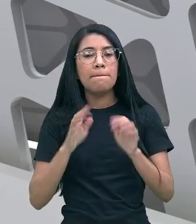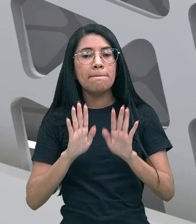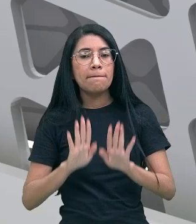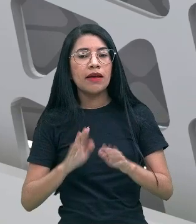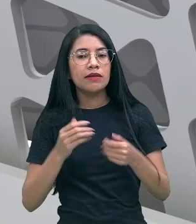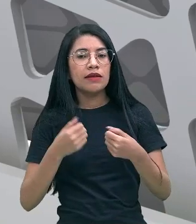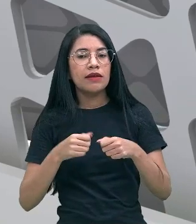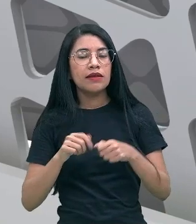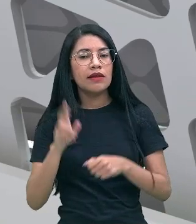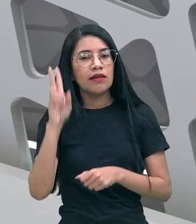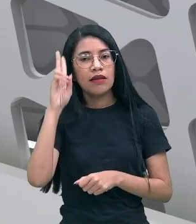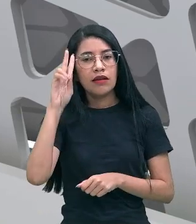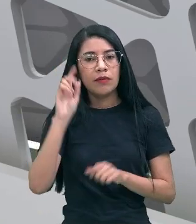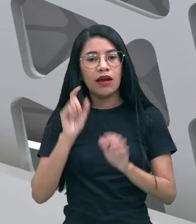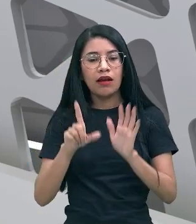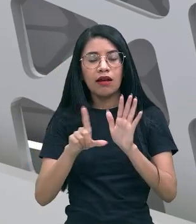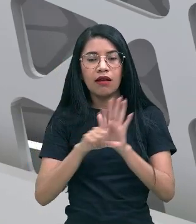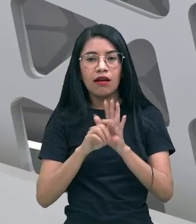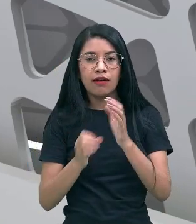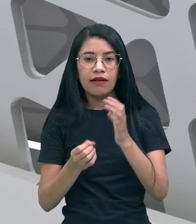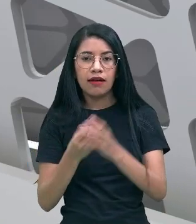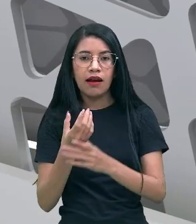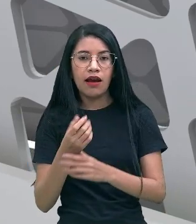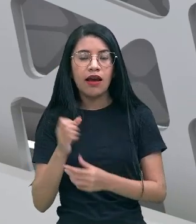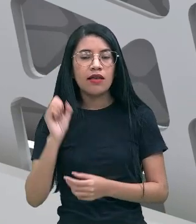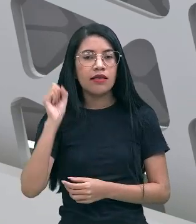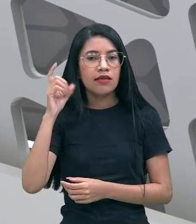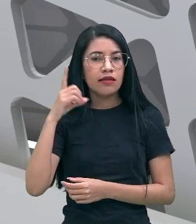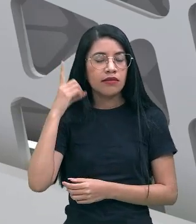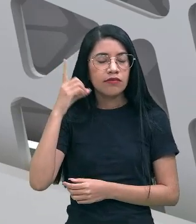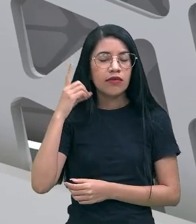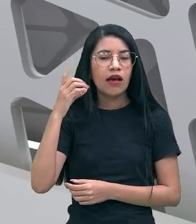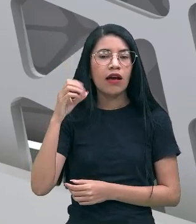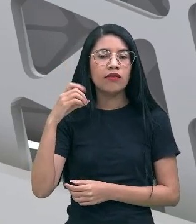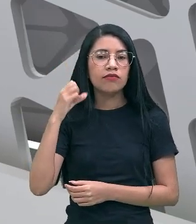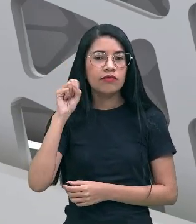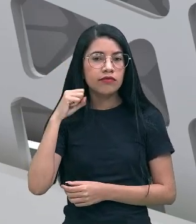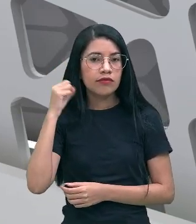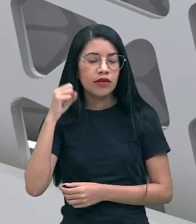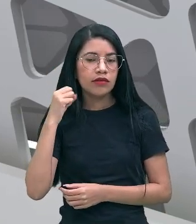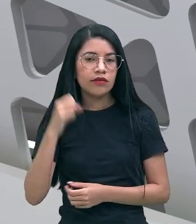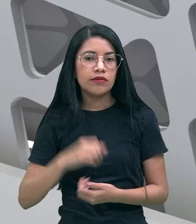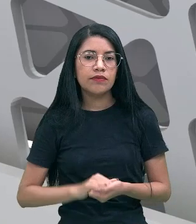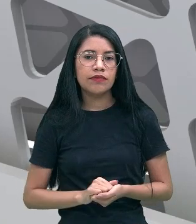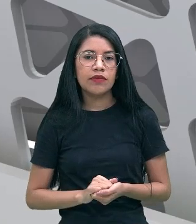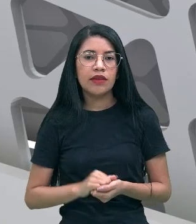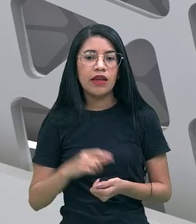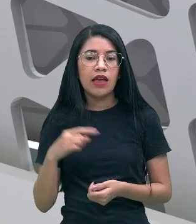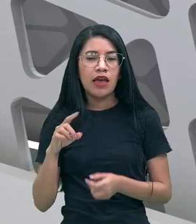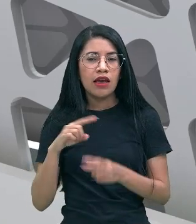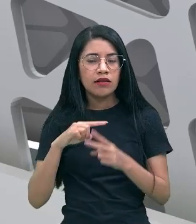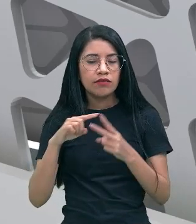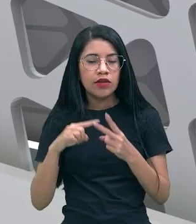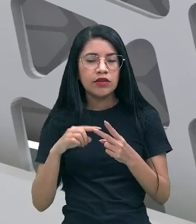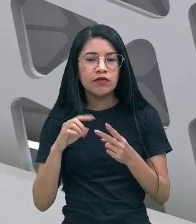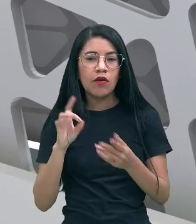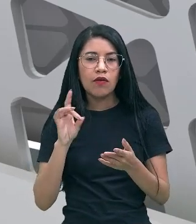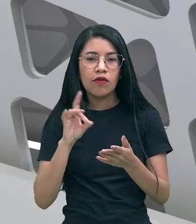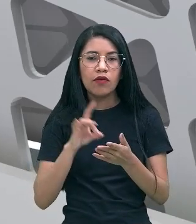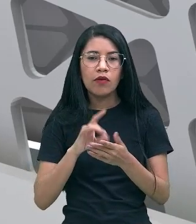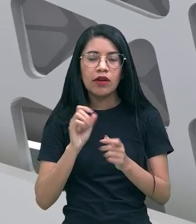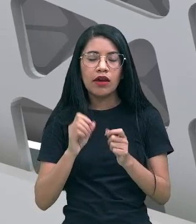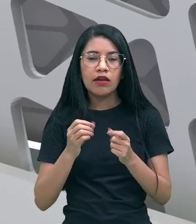quem faz as leis são vereadores, deputados e senadores. Eles é que vão realmente aí fazer com que a gente tenha